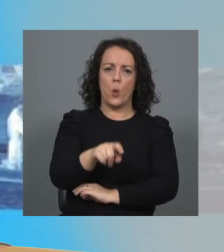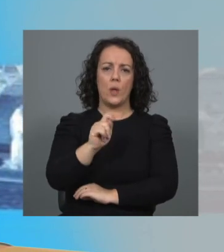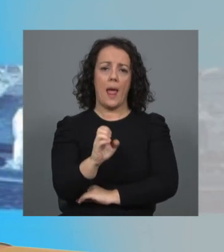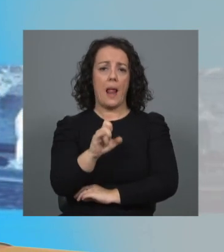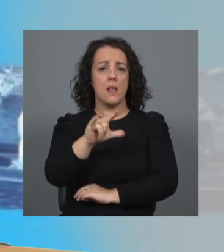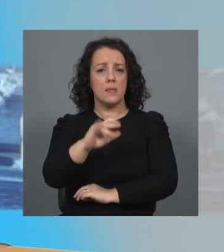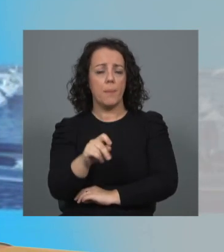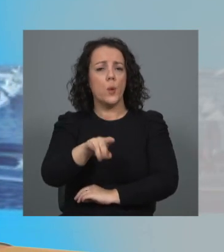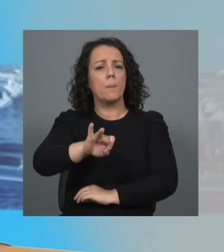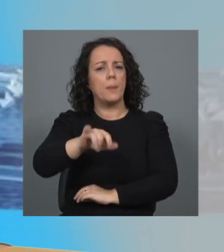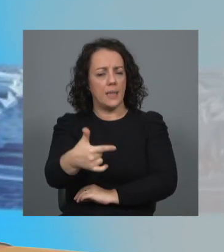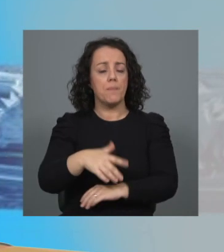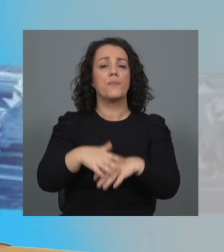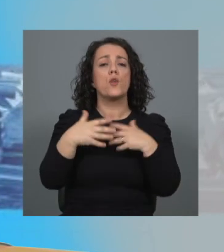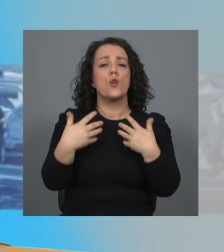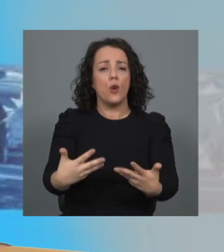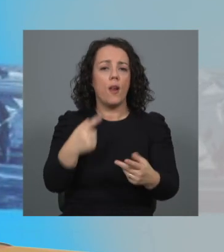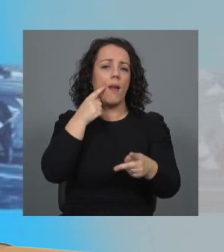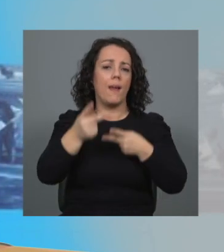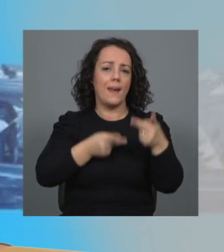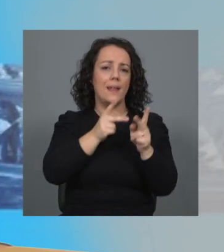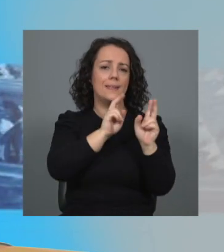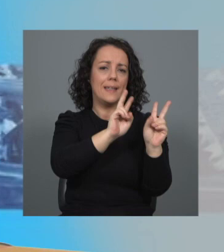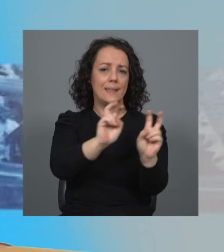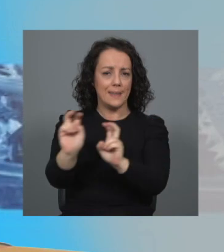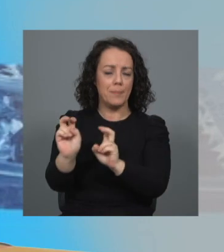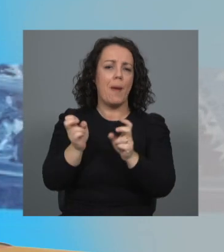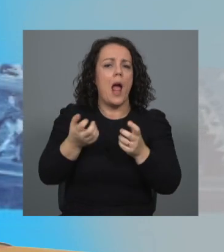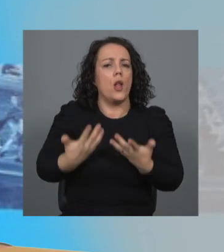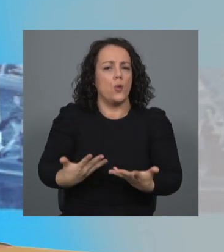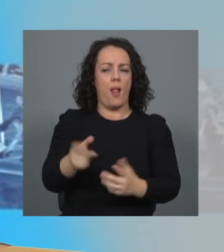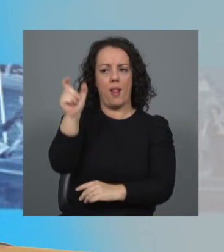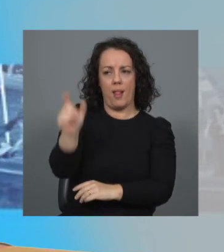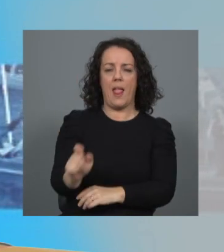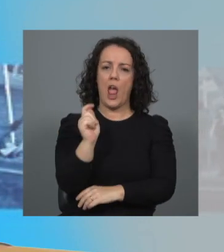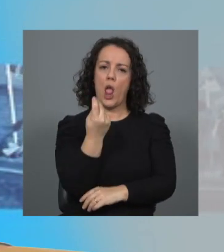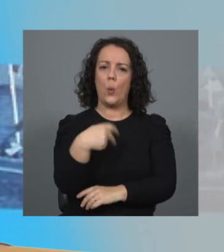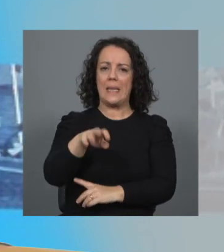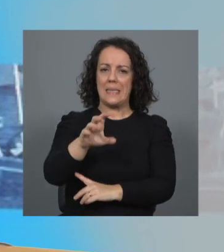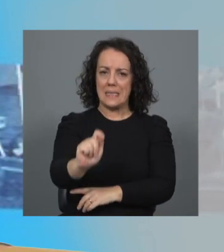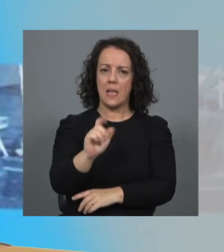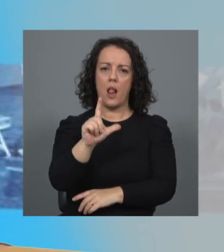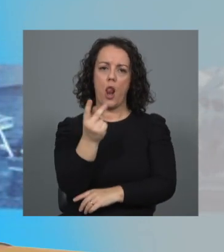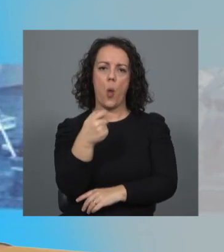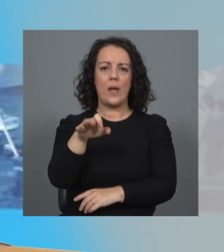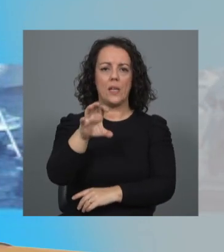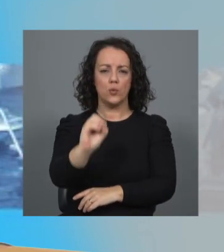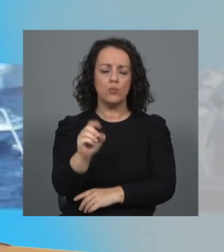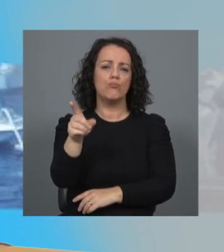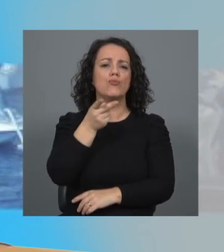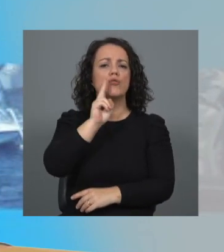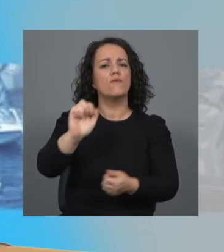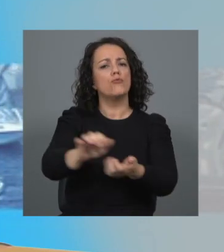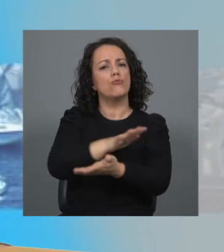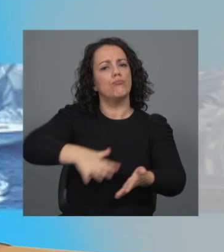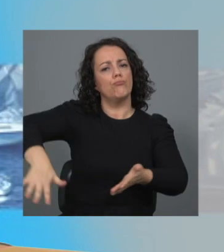agência.eclesia.pt. E agora, para analisarmos a atualidade com Eunice Lourenço, que é chefe de redação da Renascença, volta a estar